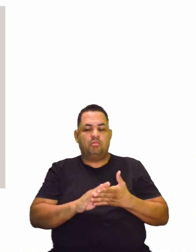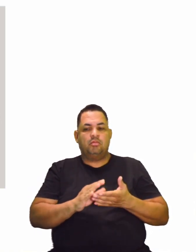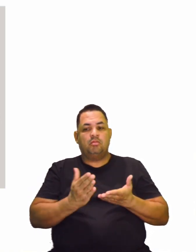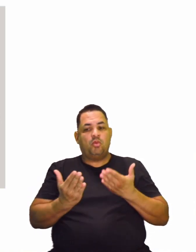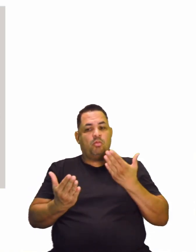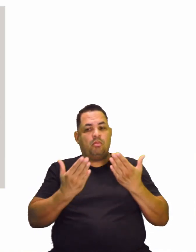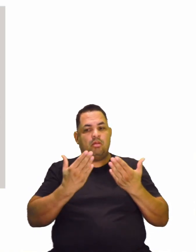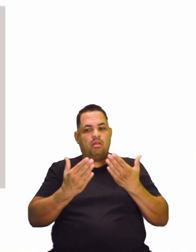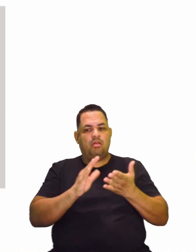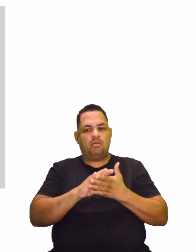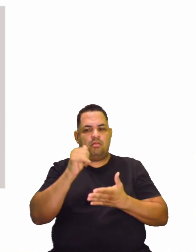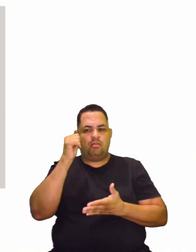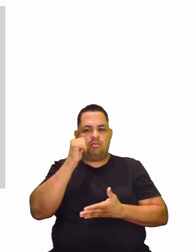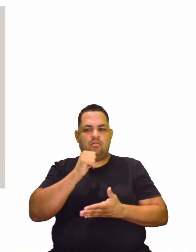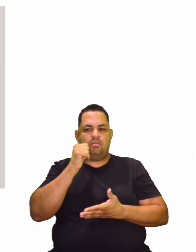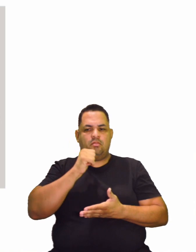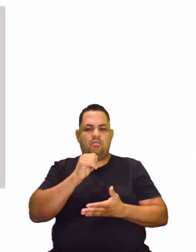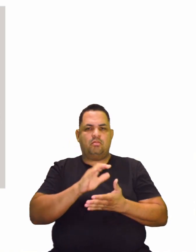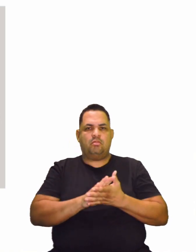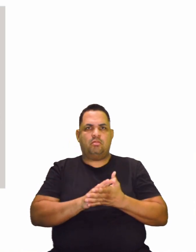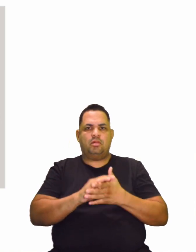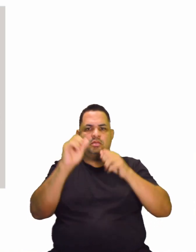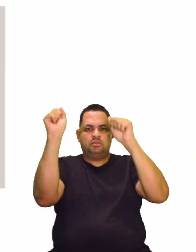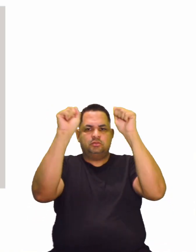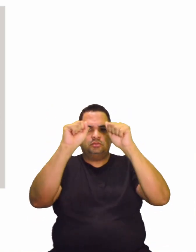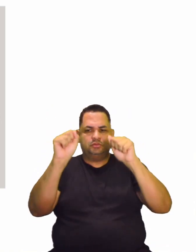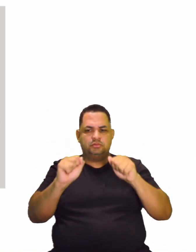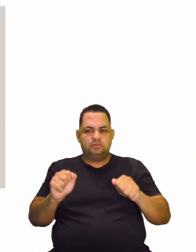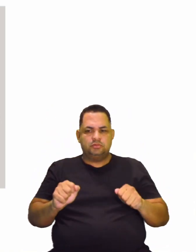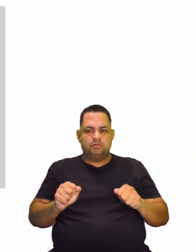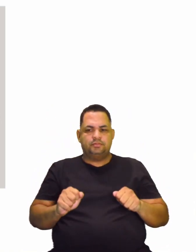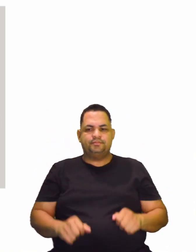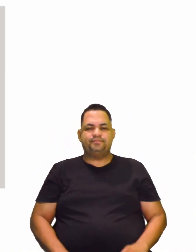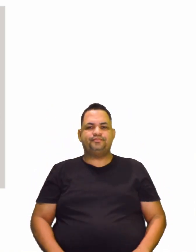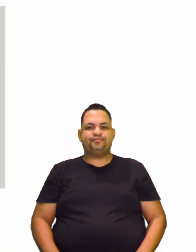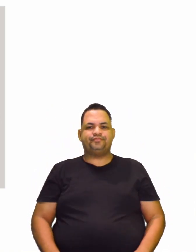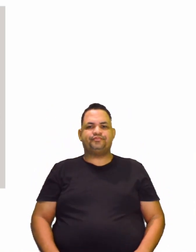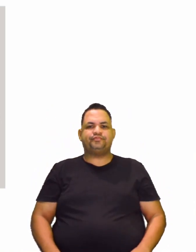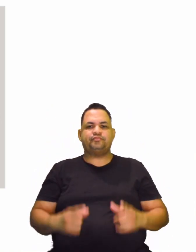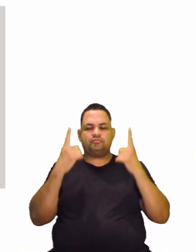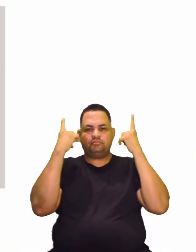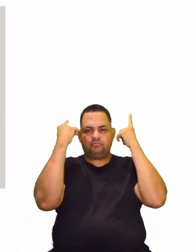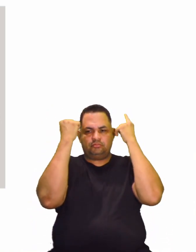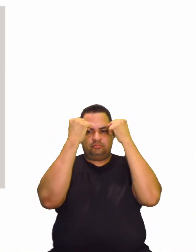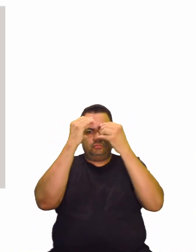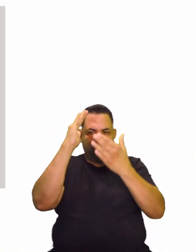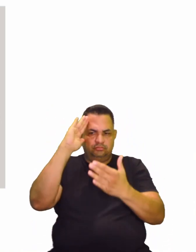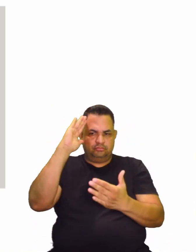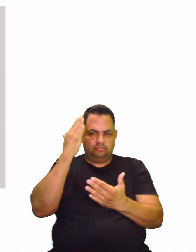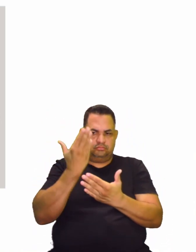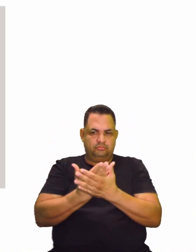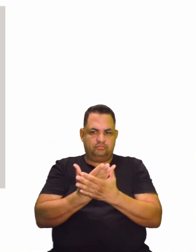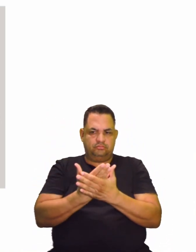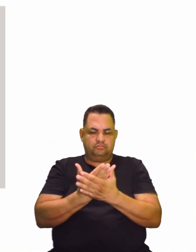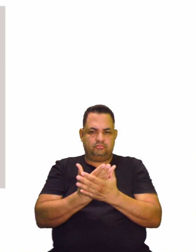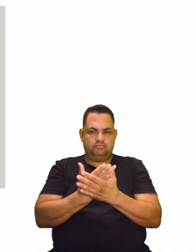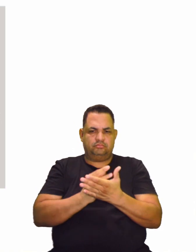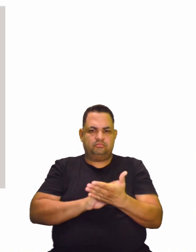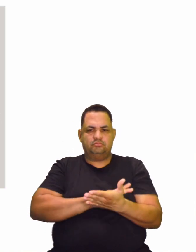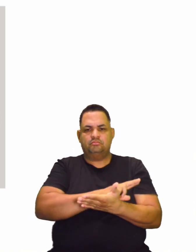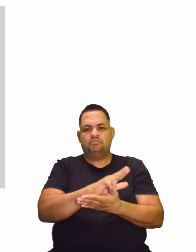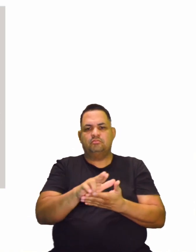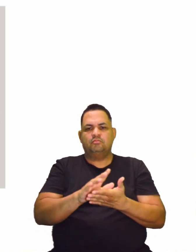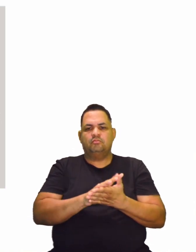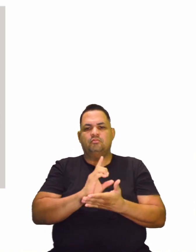já fazendo esculturas do corpo feminino. Os gregos acreditavam em diversos deuses e em suas